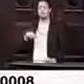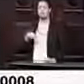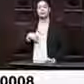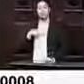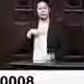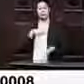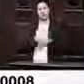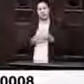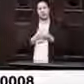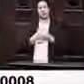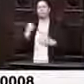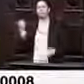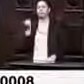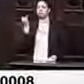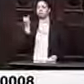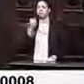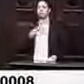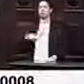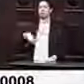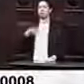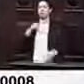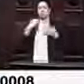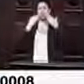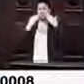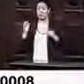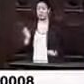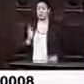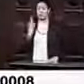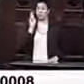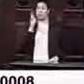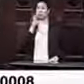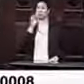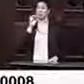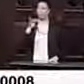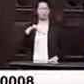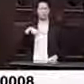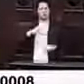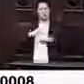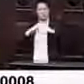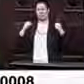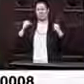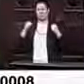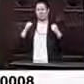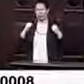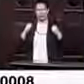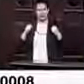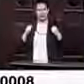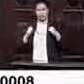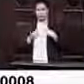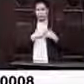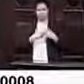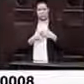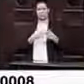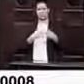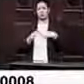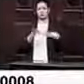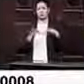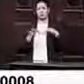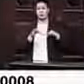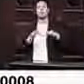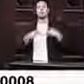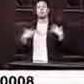gente, mostrando que o valor da SEDAI é muito maior do que esse governo está anunciando e não há valor que cubra